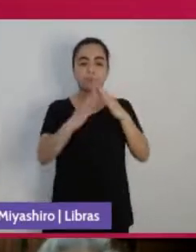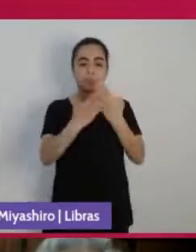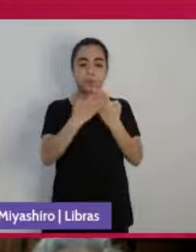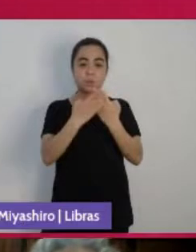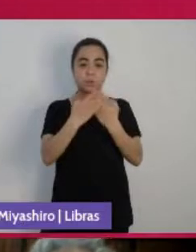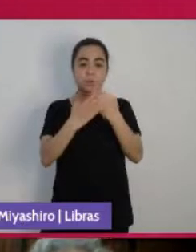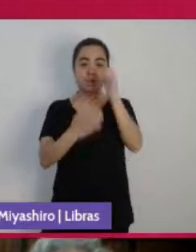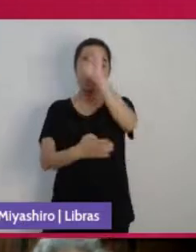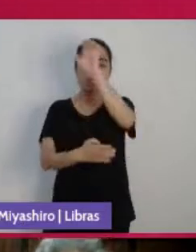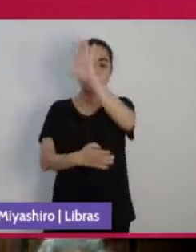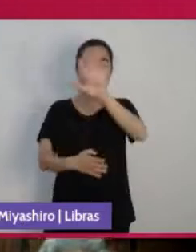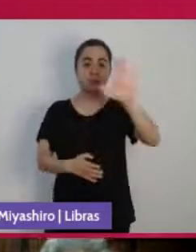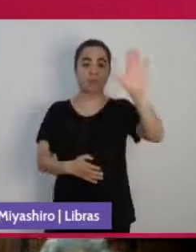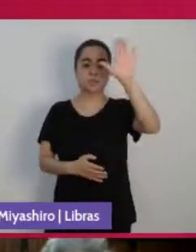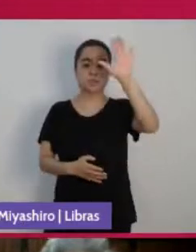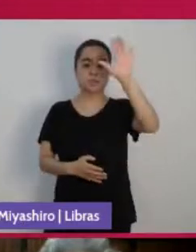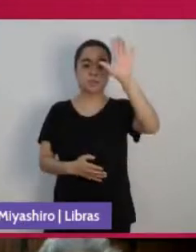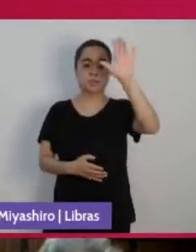fala em